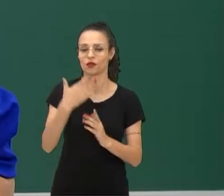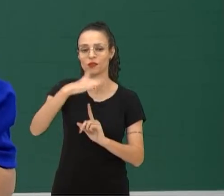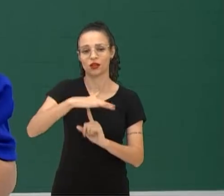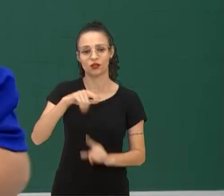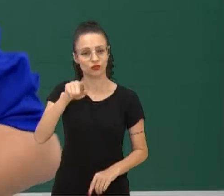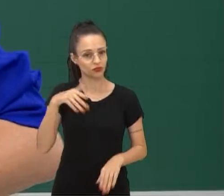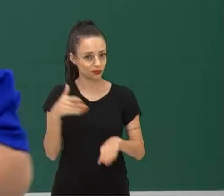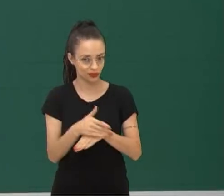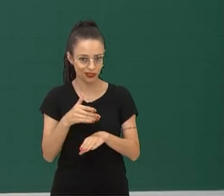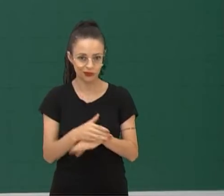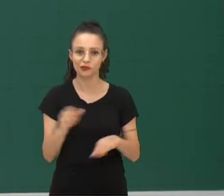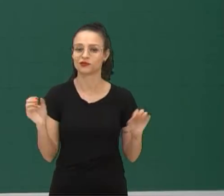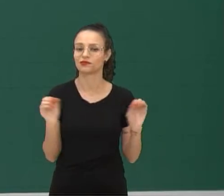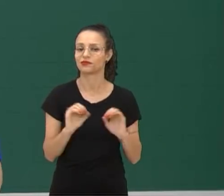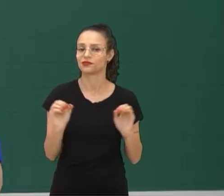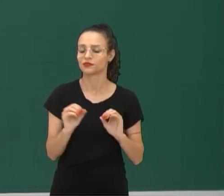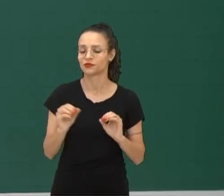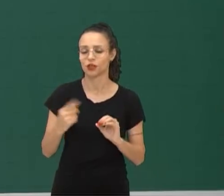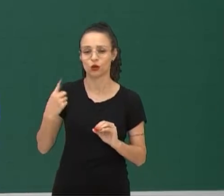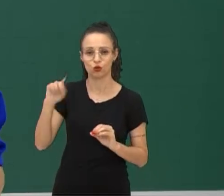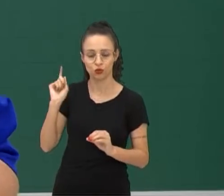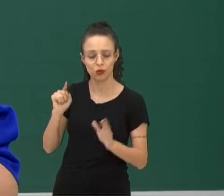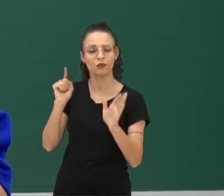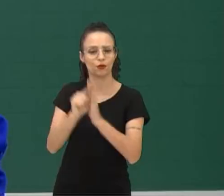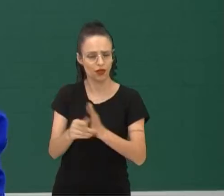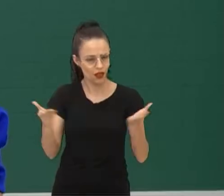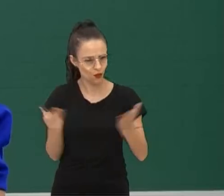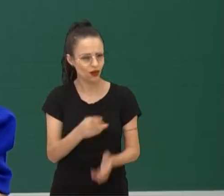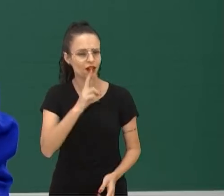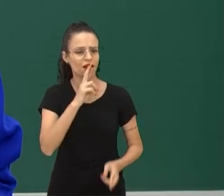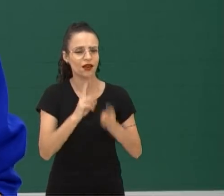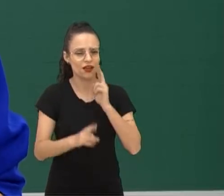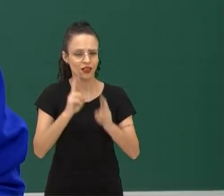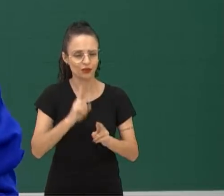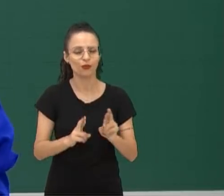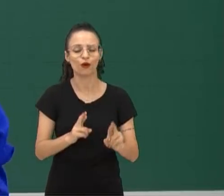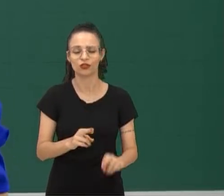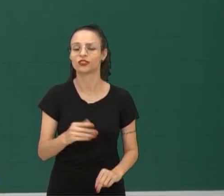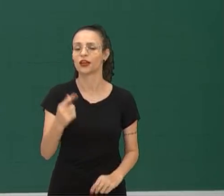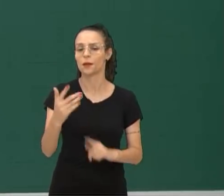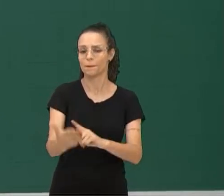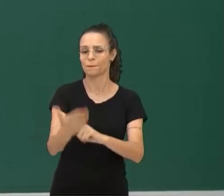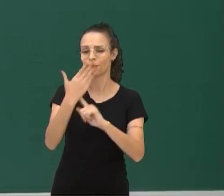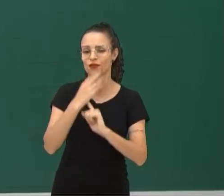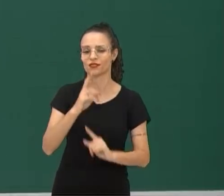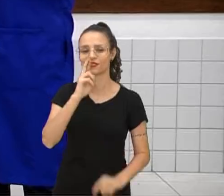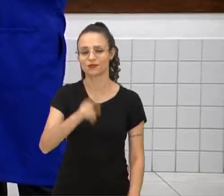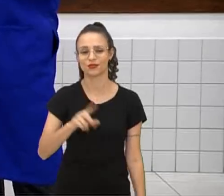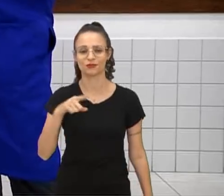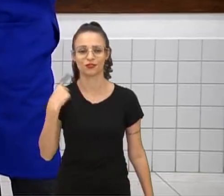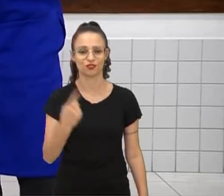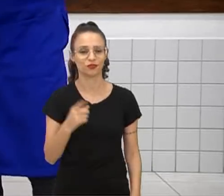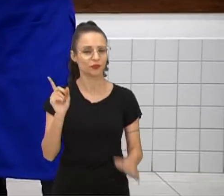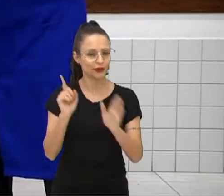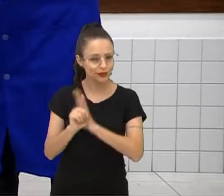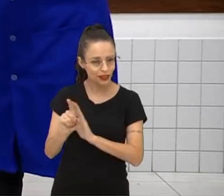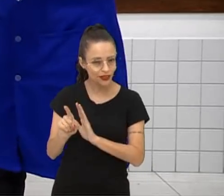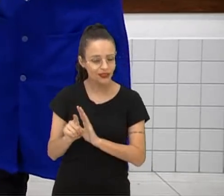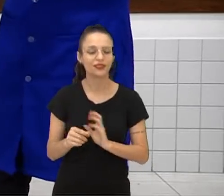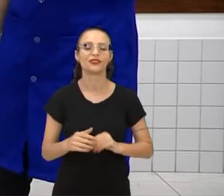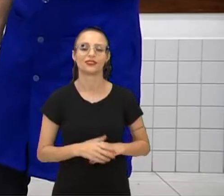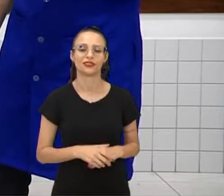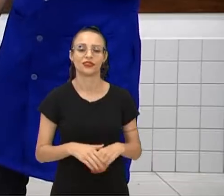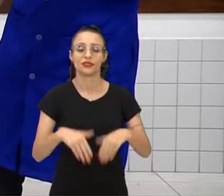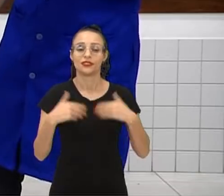não participou no quiz anterior, participe agora. Né? Deixa a sua resposta para a gente aqui. Alguma pergunta, Gilson?